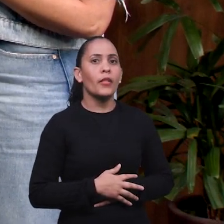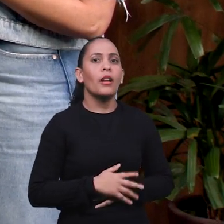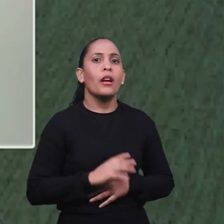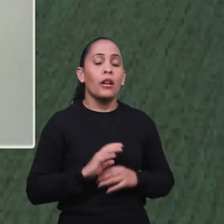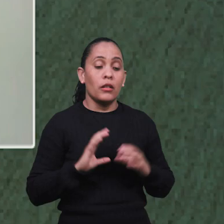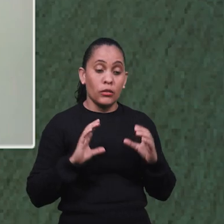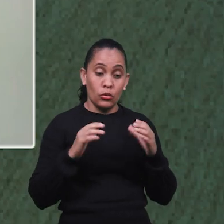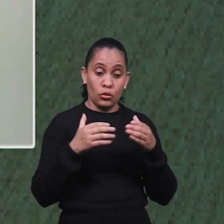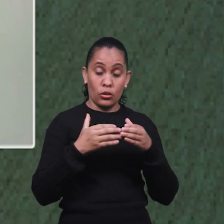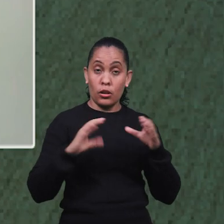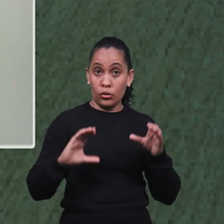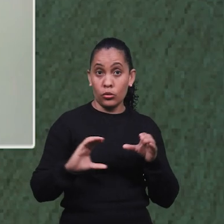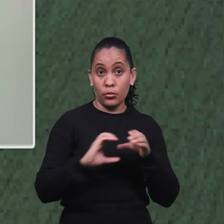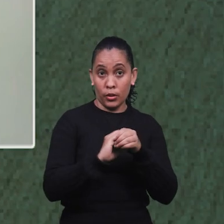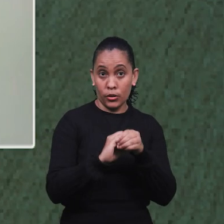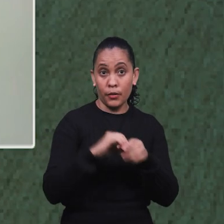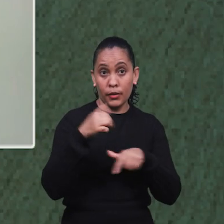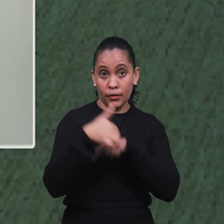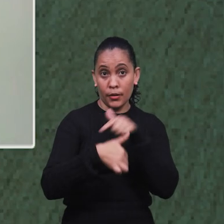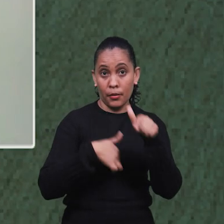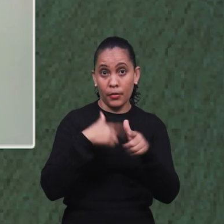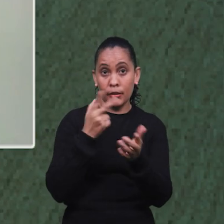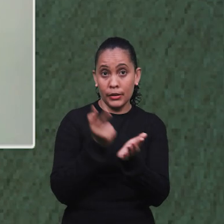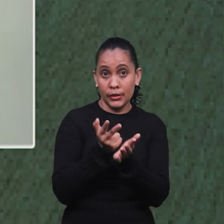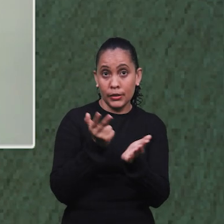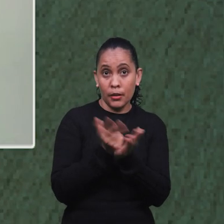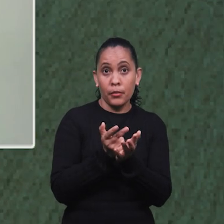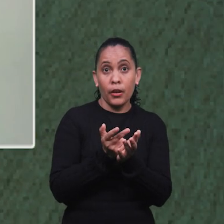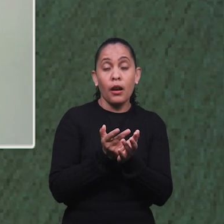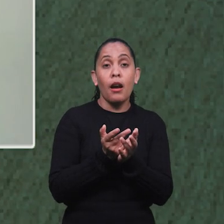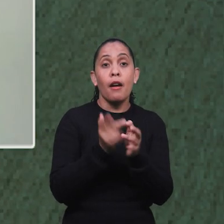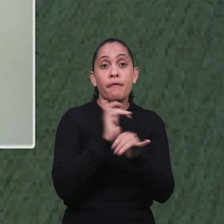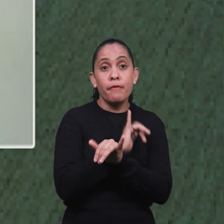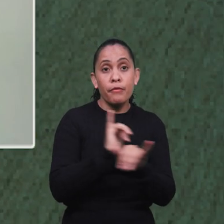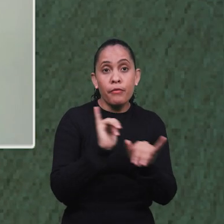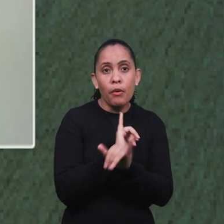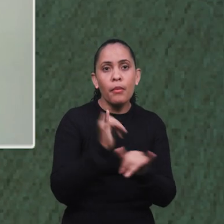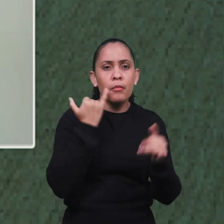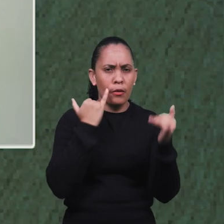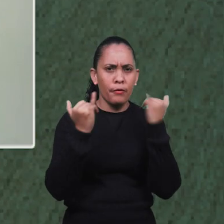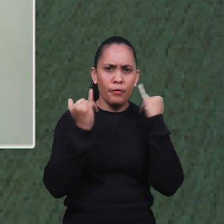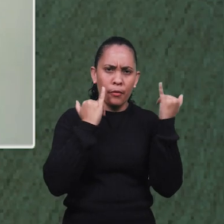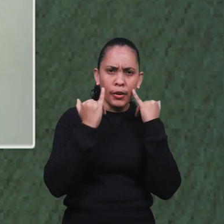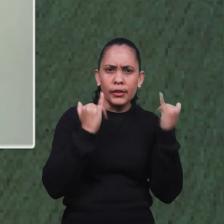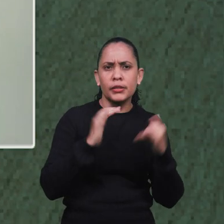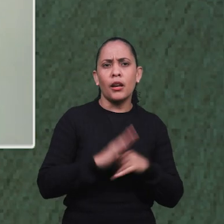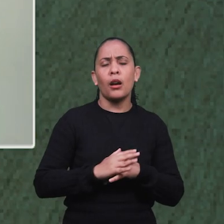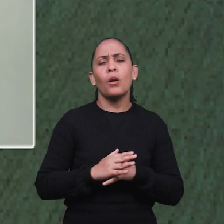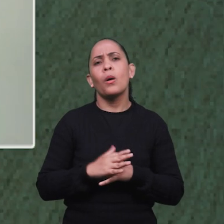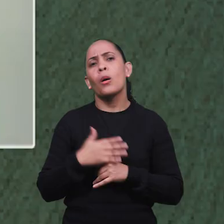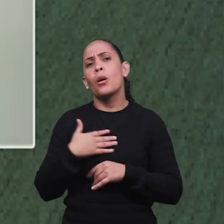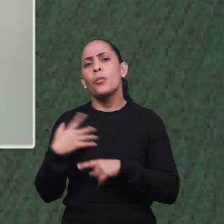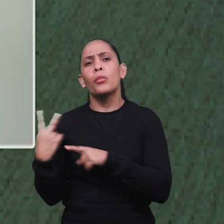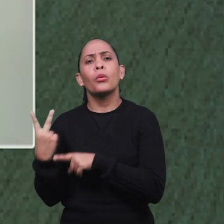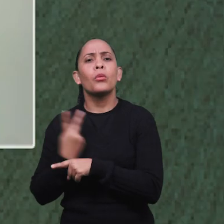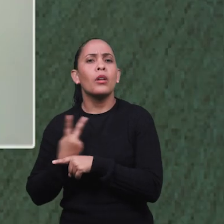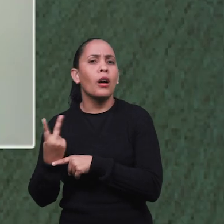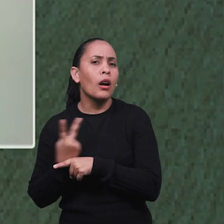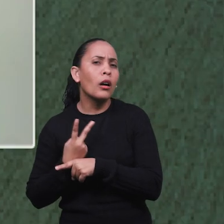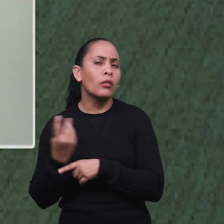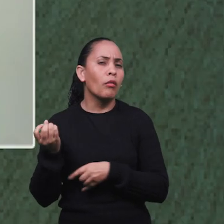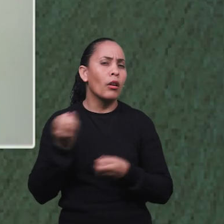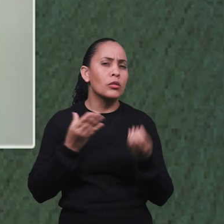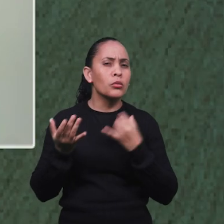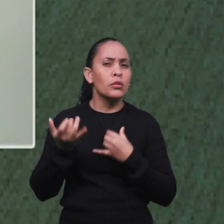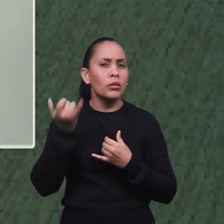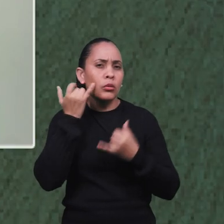Olha, todas as cooperativas, elas trabalham de uma forma sempre levar informação aos cooperados, né? Sempre precisando buscar novidades,